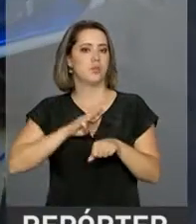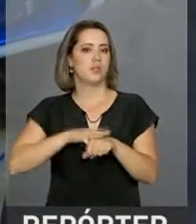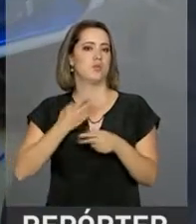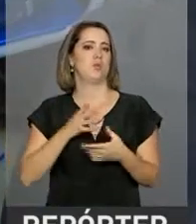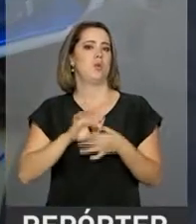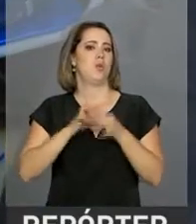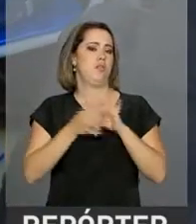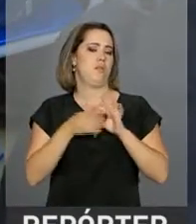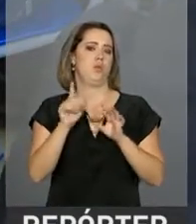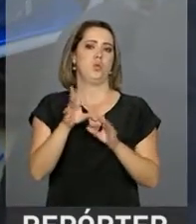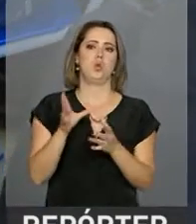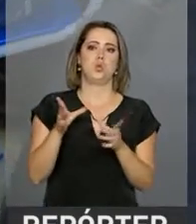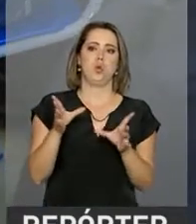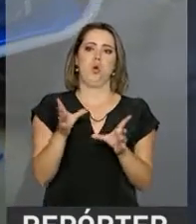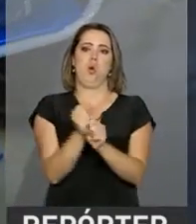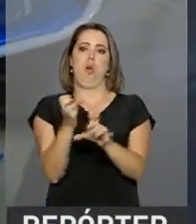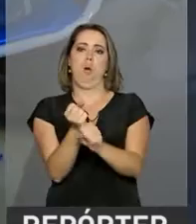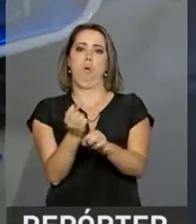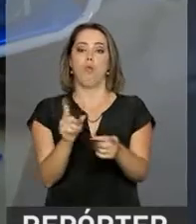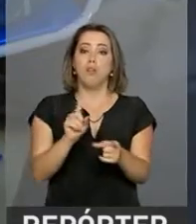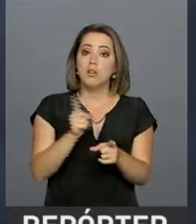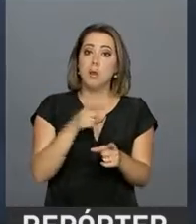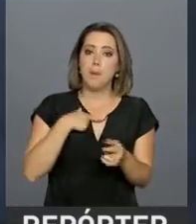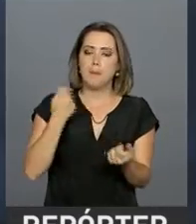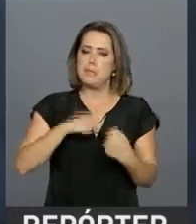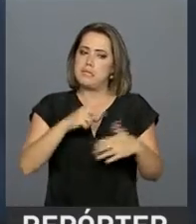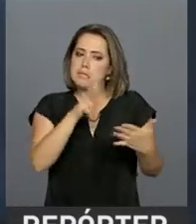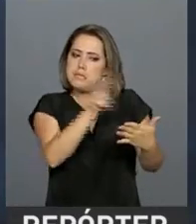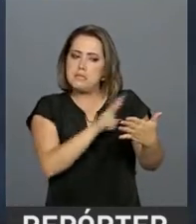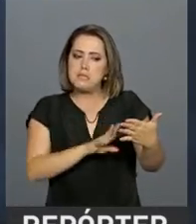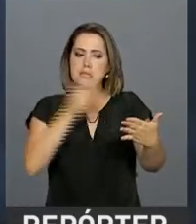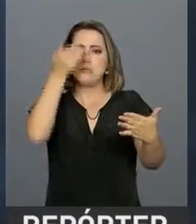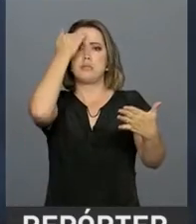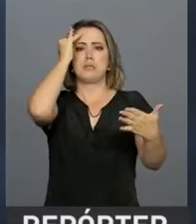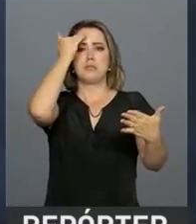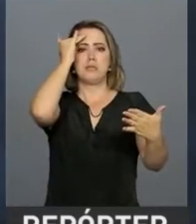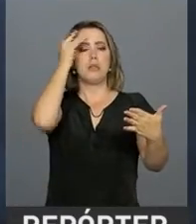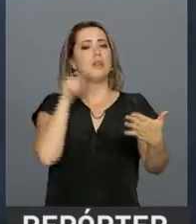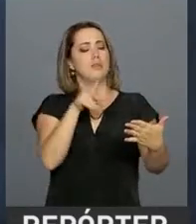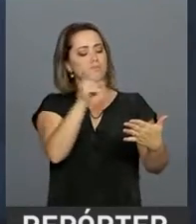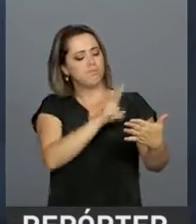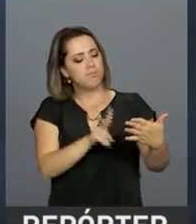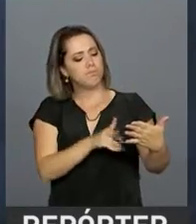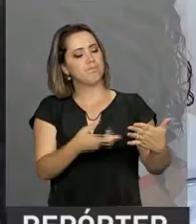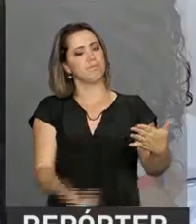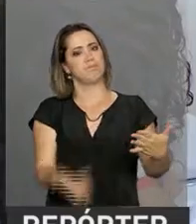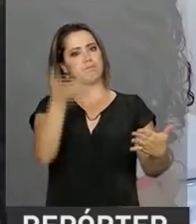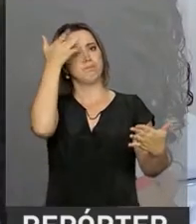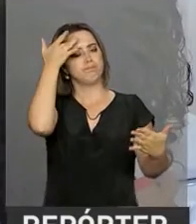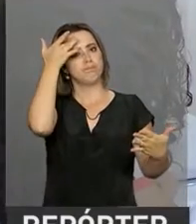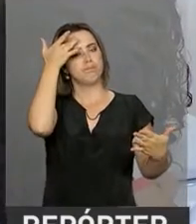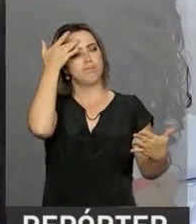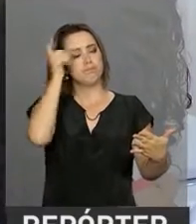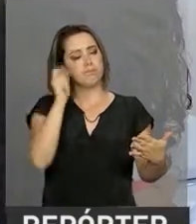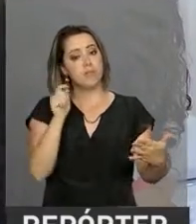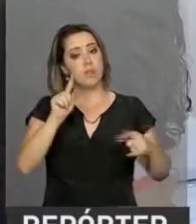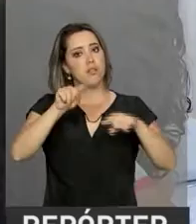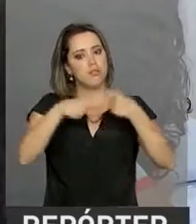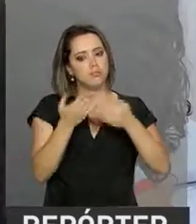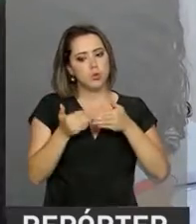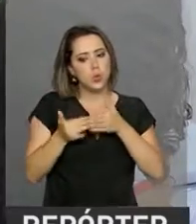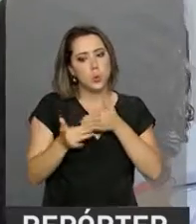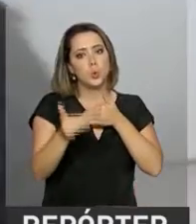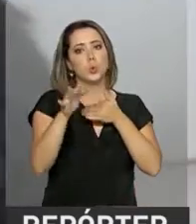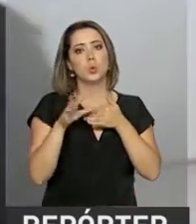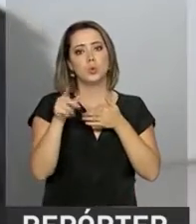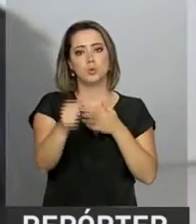Os problemas são, o aluno ele precisa ter, ler, ele precisa interpretar, ele precisa analisar, ele precisa se concentrar. Então, de modo geral, ele vai melhorar em todas